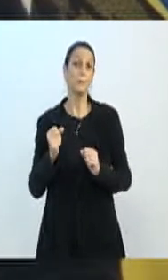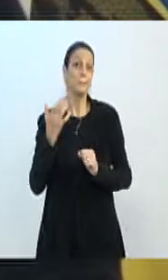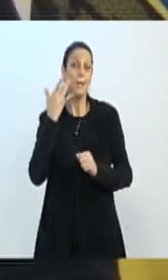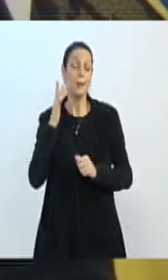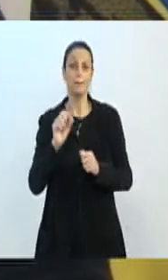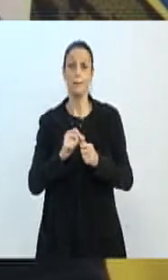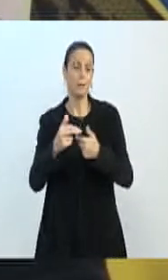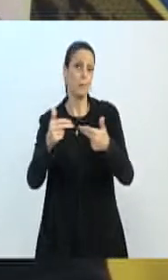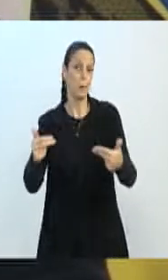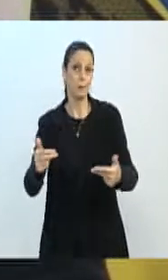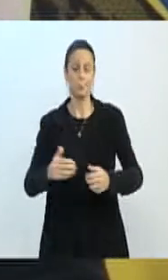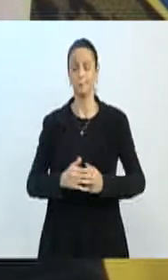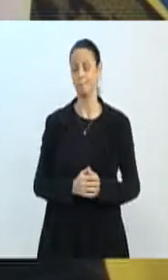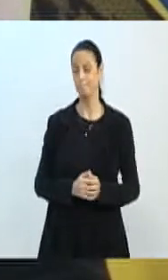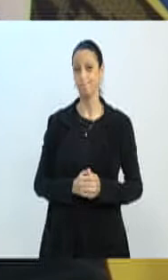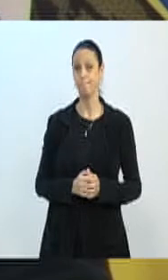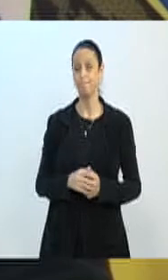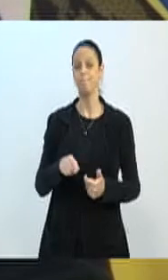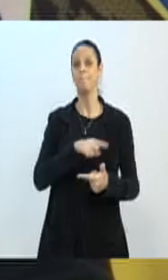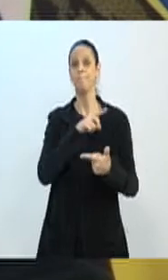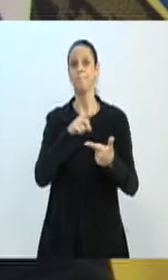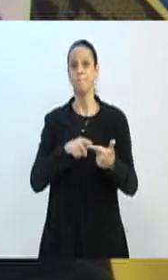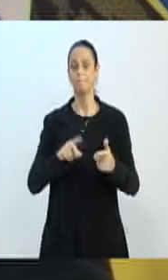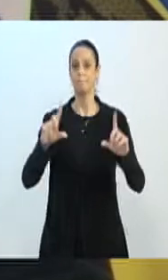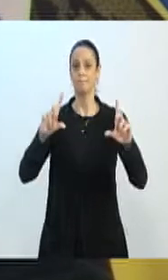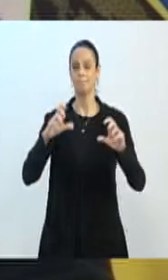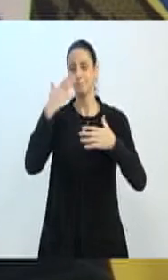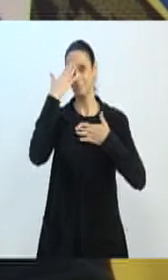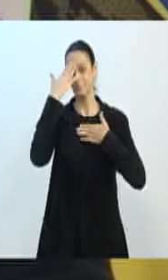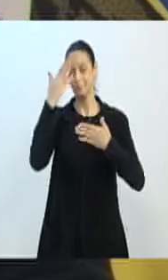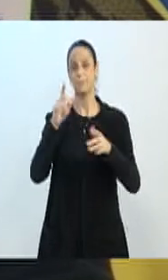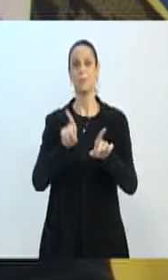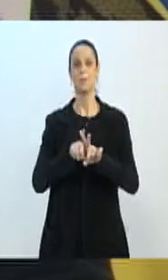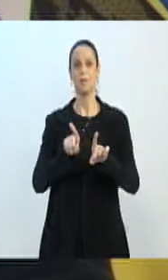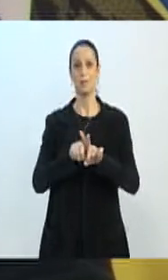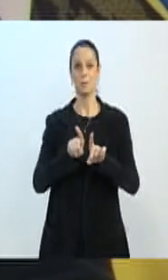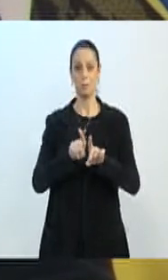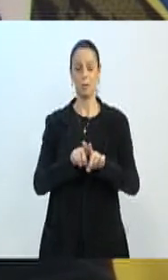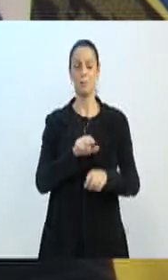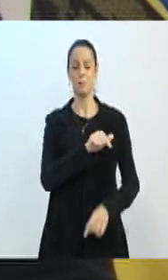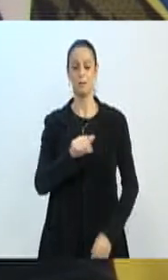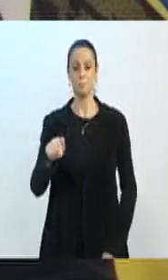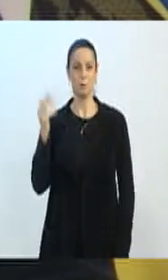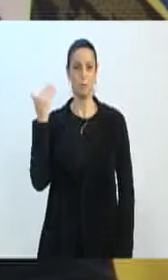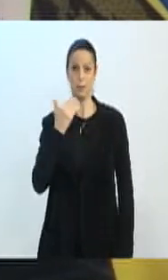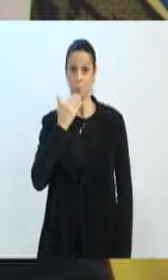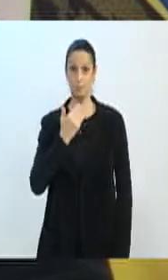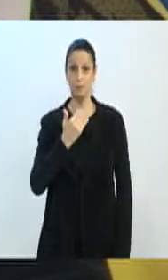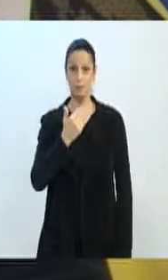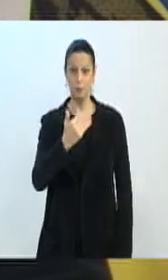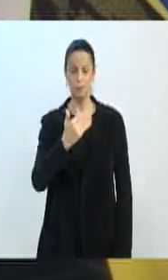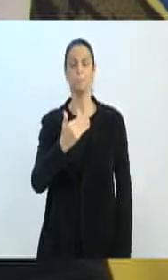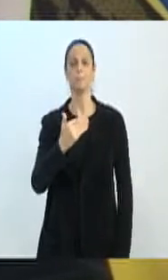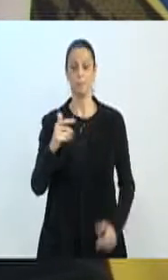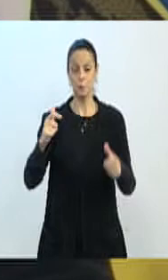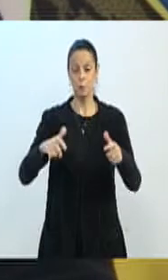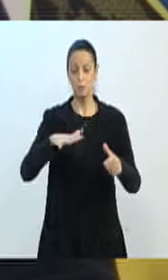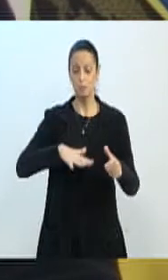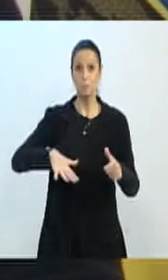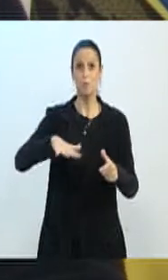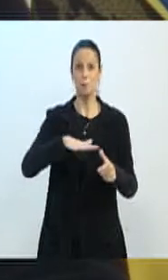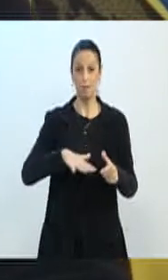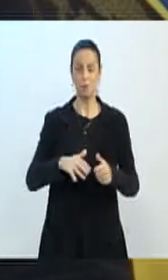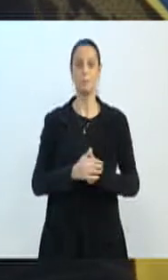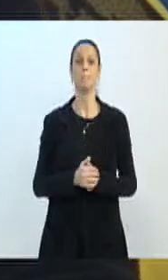primeira foto aí por gentileza agradecendo o pedido que caminhamos semana passada loteamento Indianápolis líder do governo